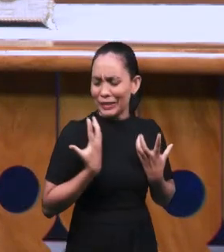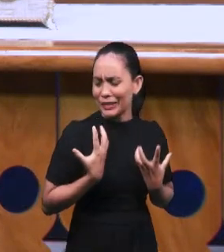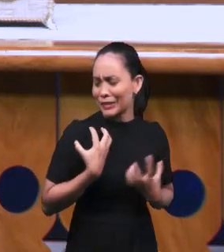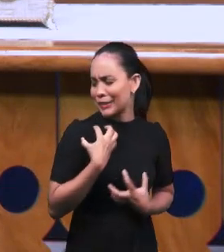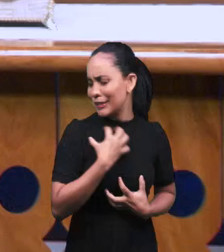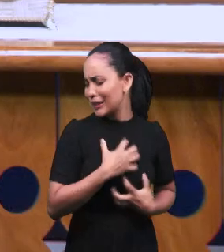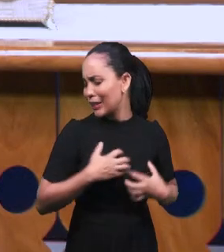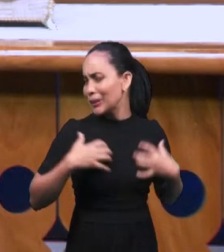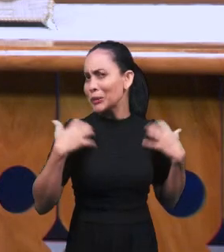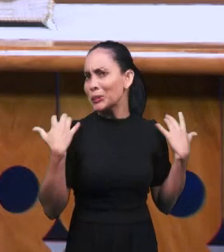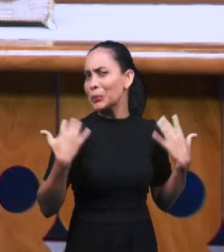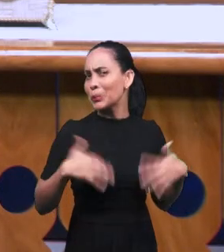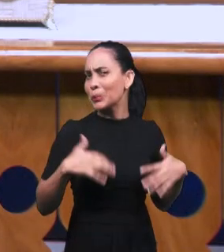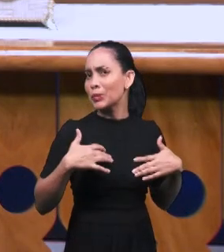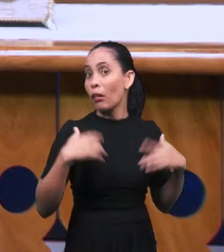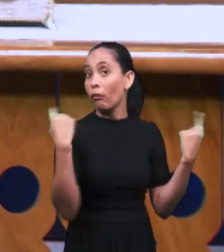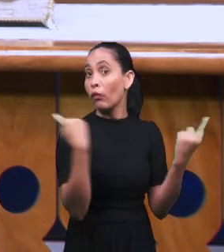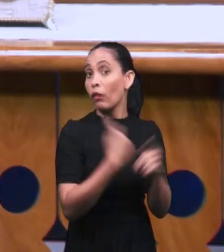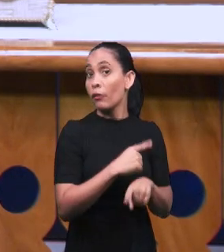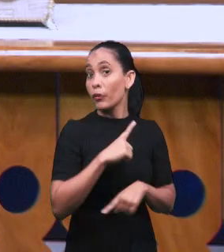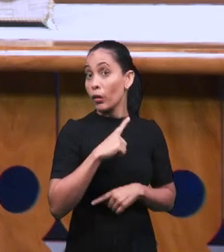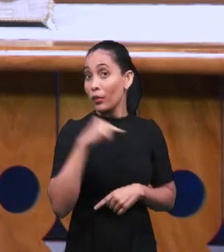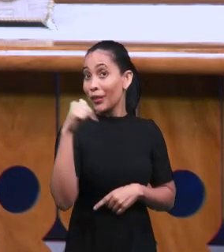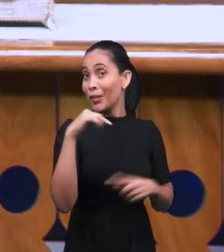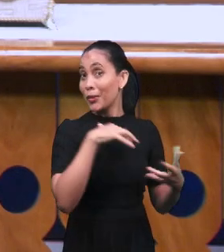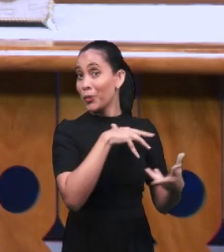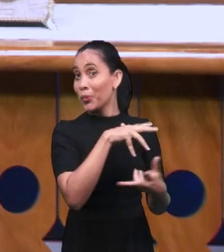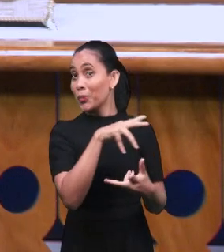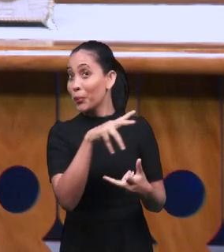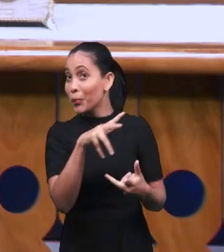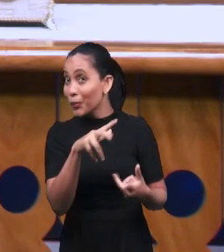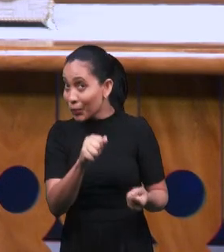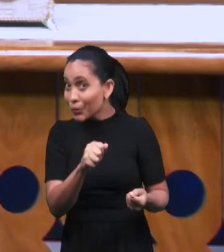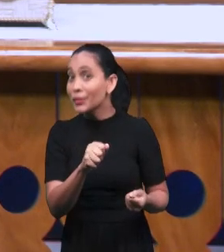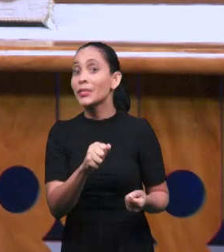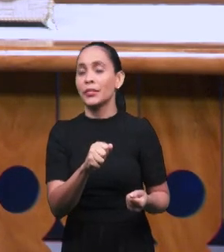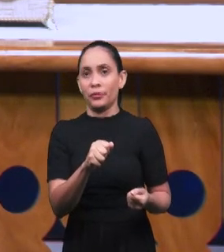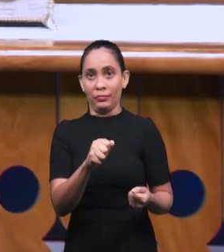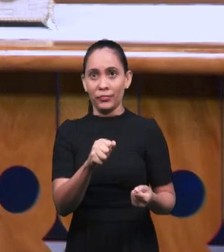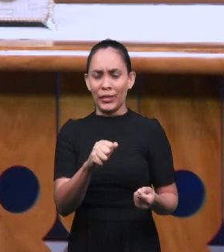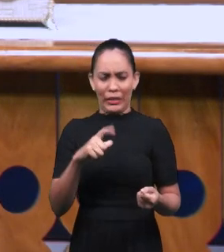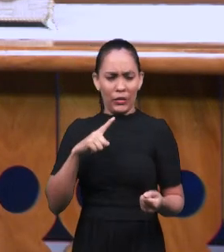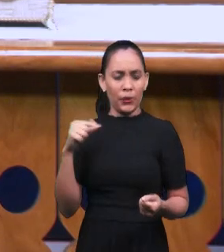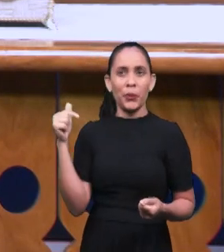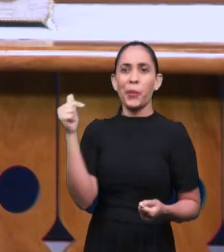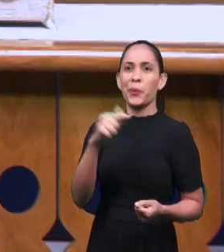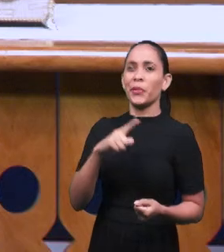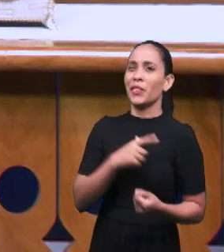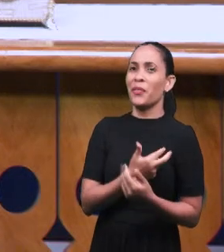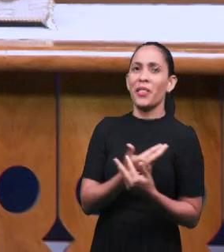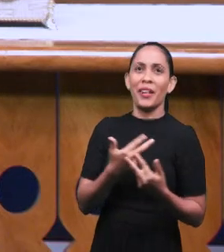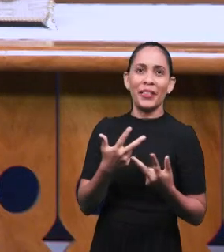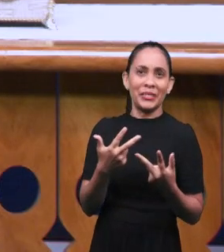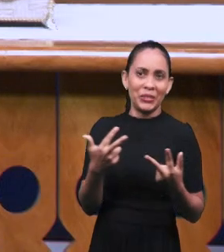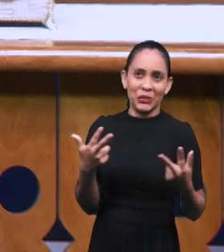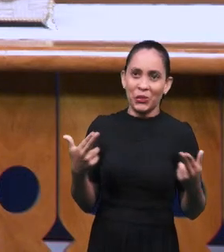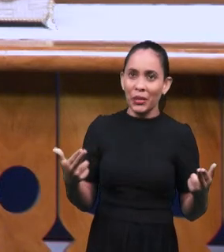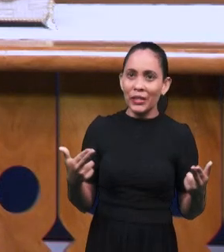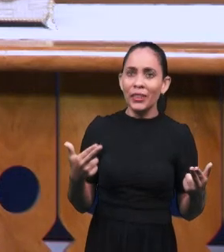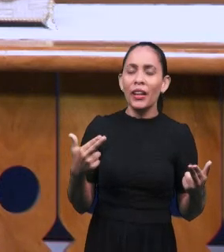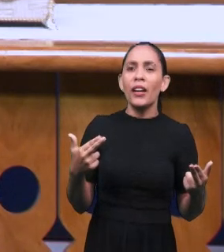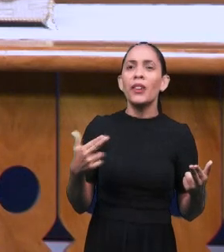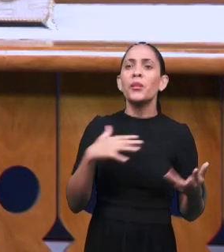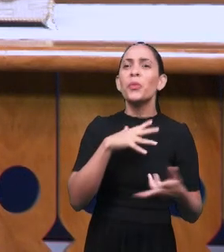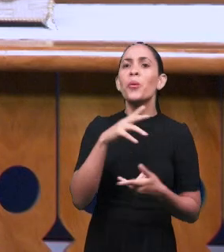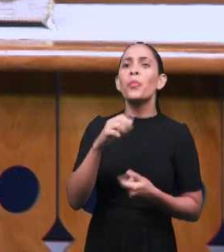Os desafios estão aí, não precisa falar sobre isso, porque sobre derrota a imprensa está prontinha para dizer, aí para